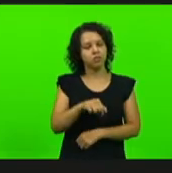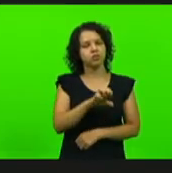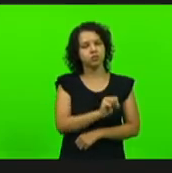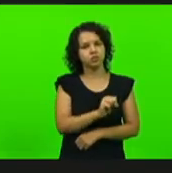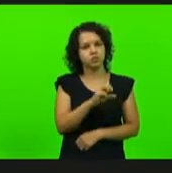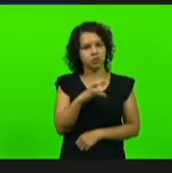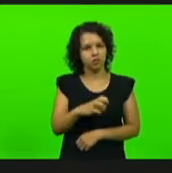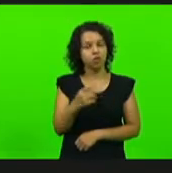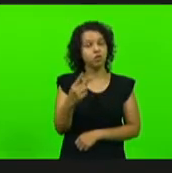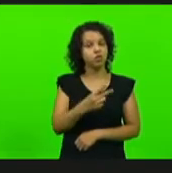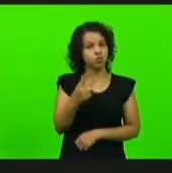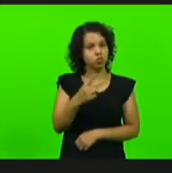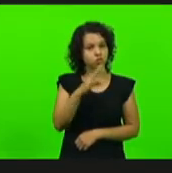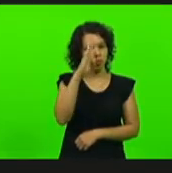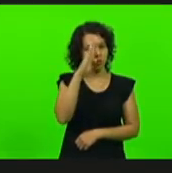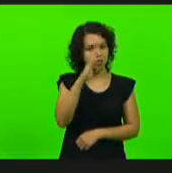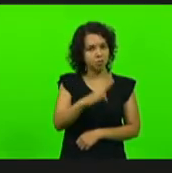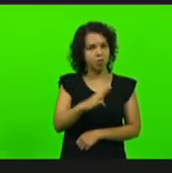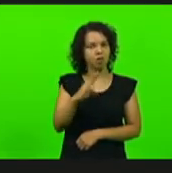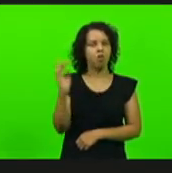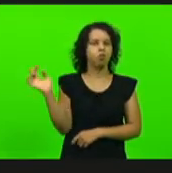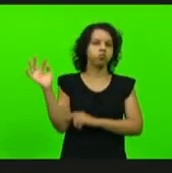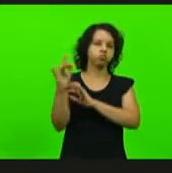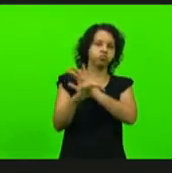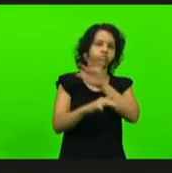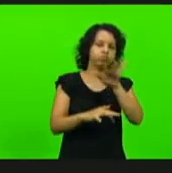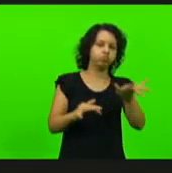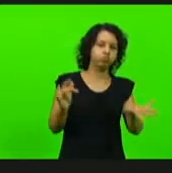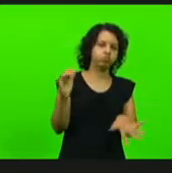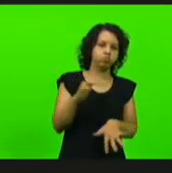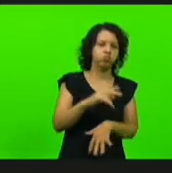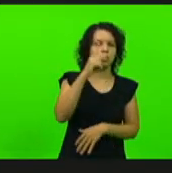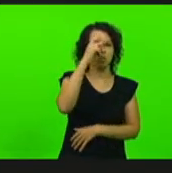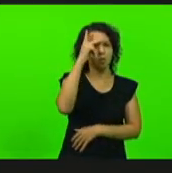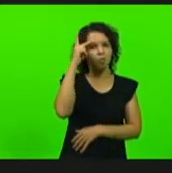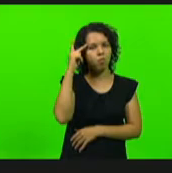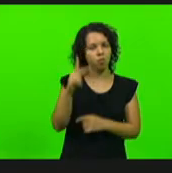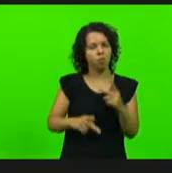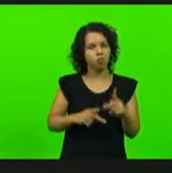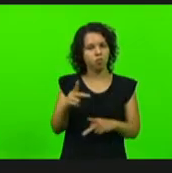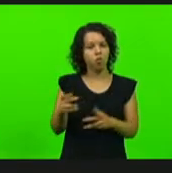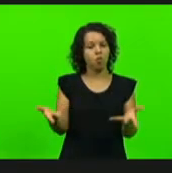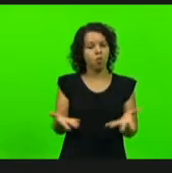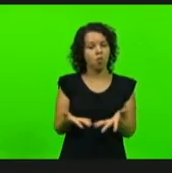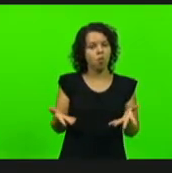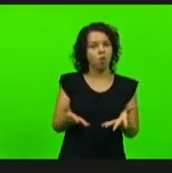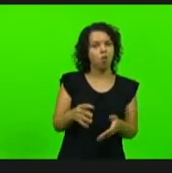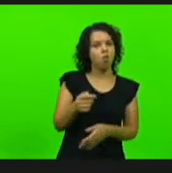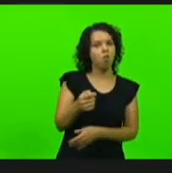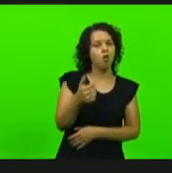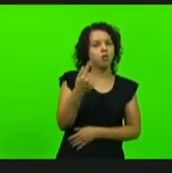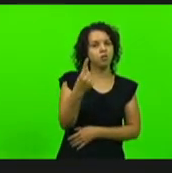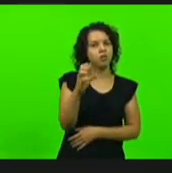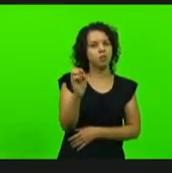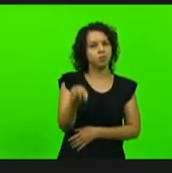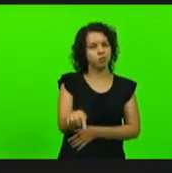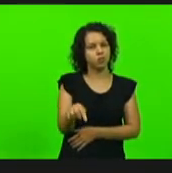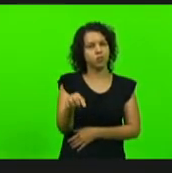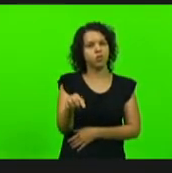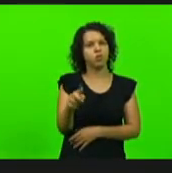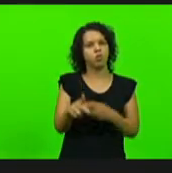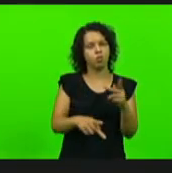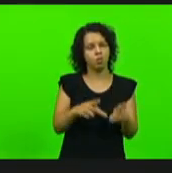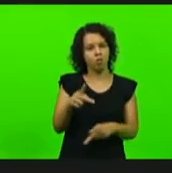o segundo principal destino para esses imigrantes. Nós temos hoje cerca de 10 mil imigrantes diretos de